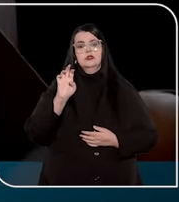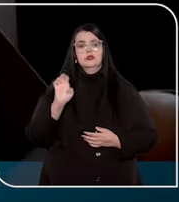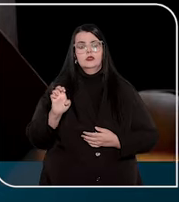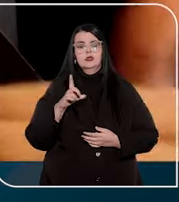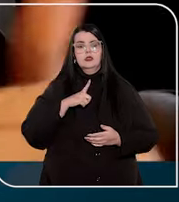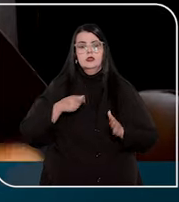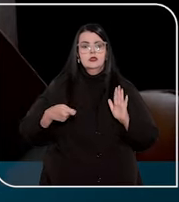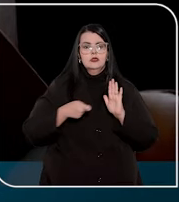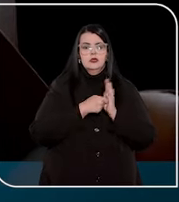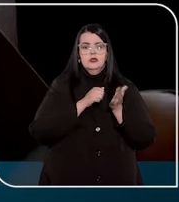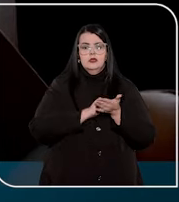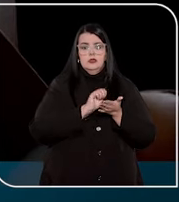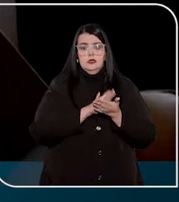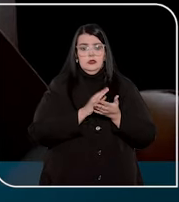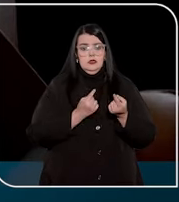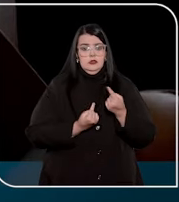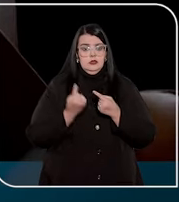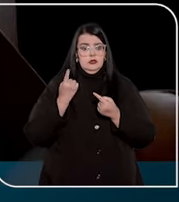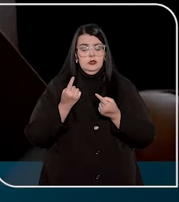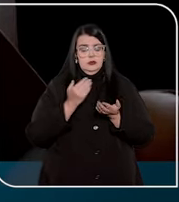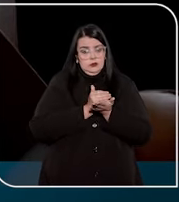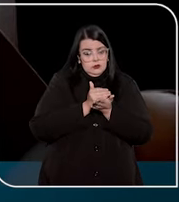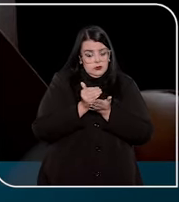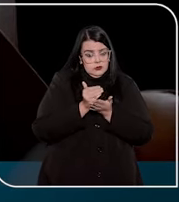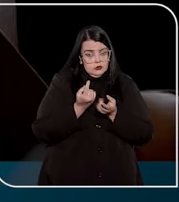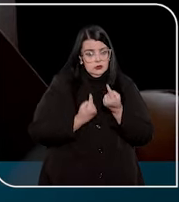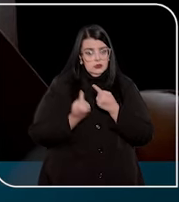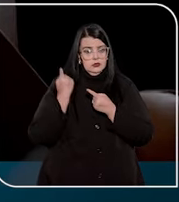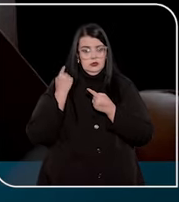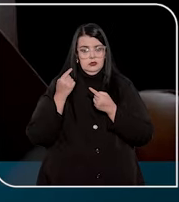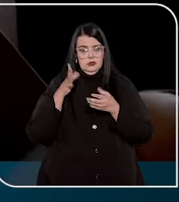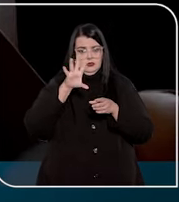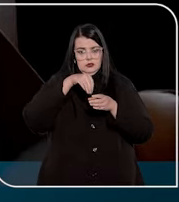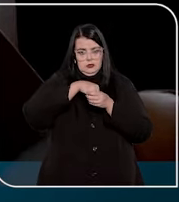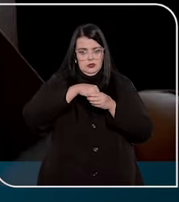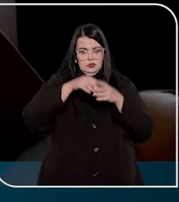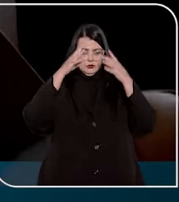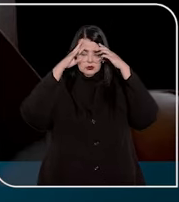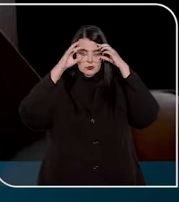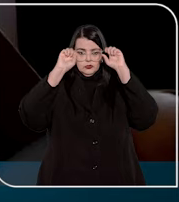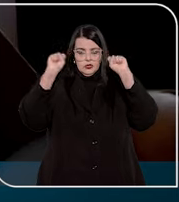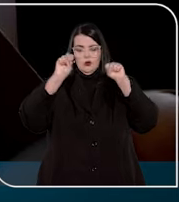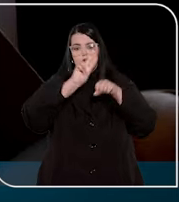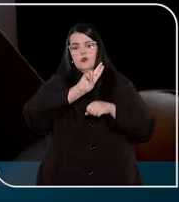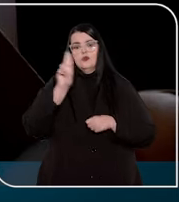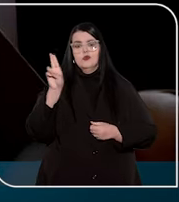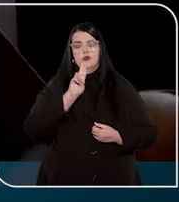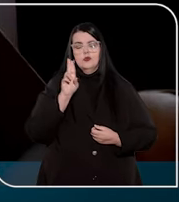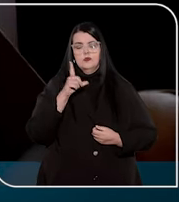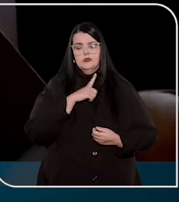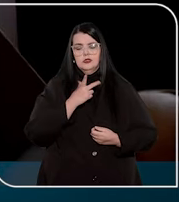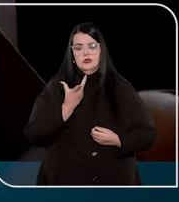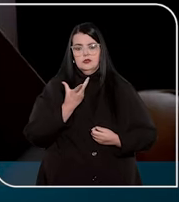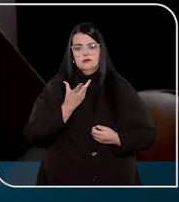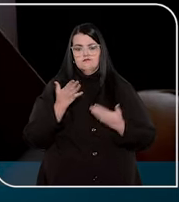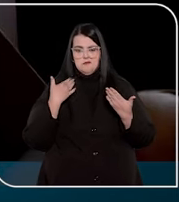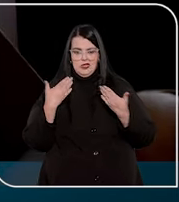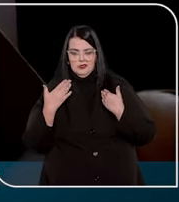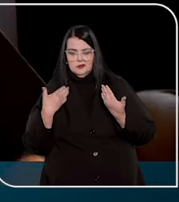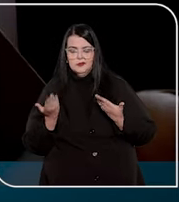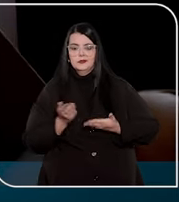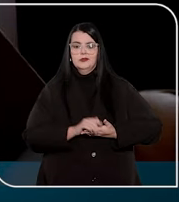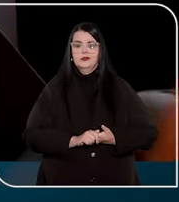petição dirigida à instância de origem. E aqui a gente chega, inclusive, no ponto que dá nome a esse nosso bate-papo. É